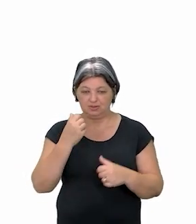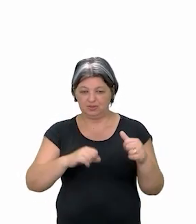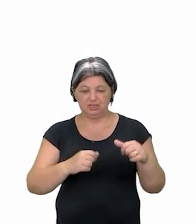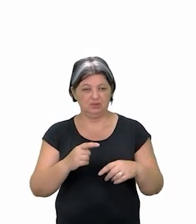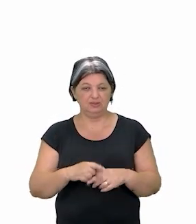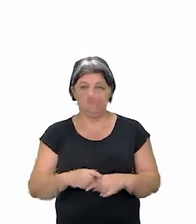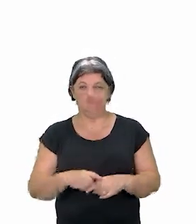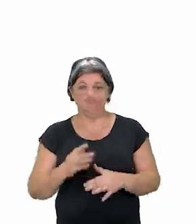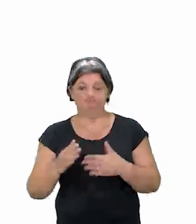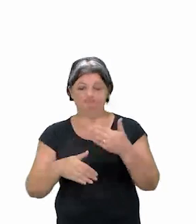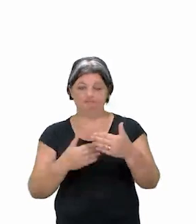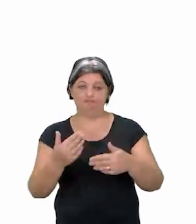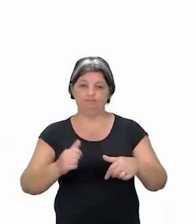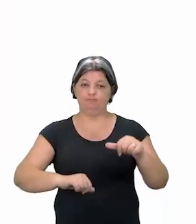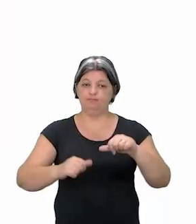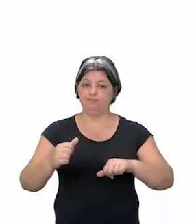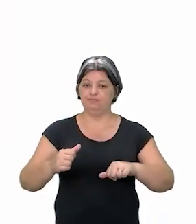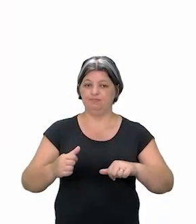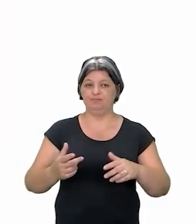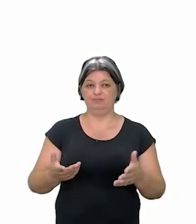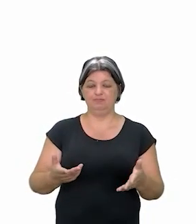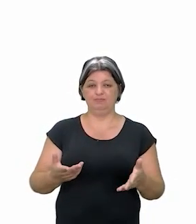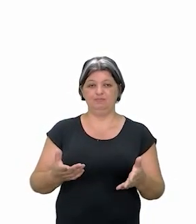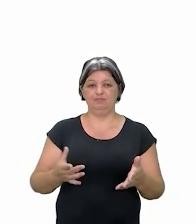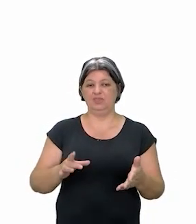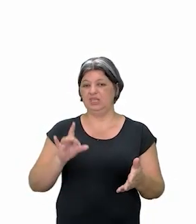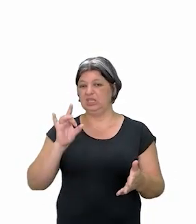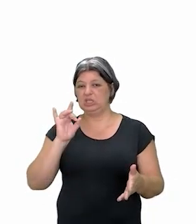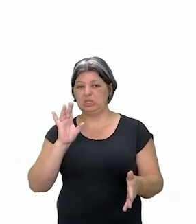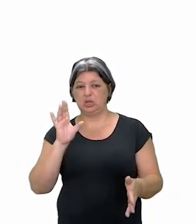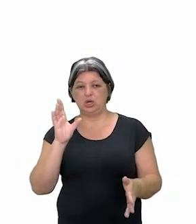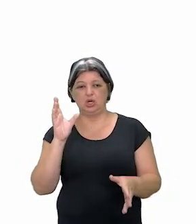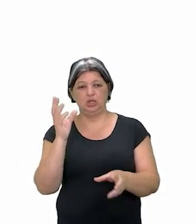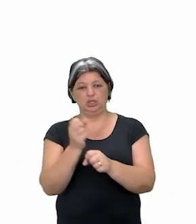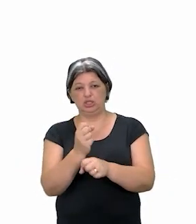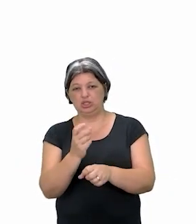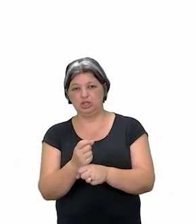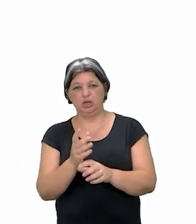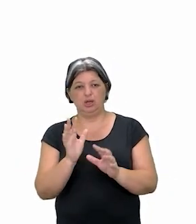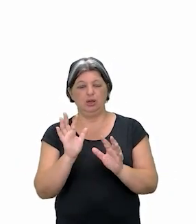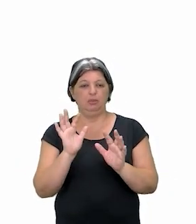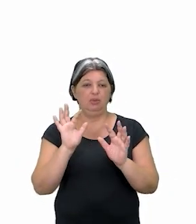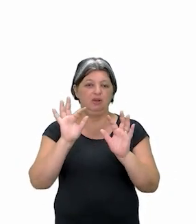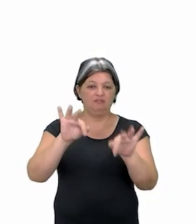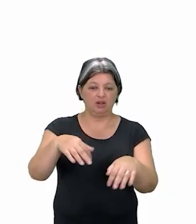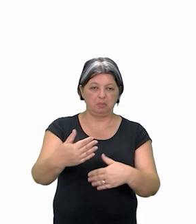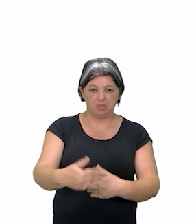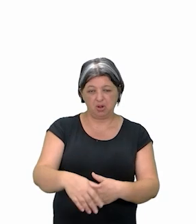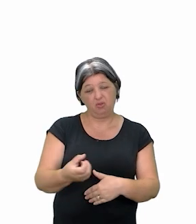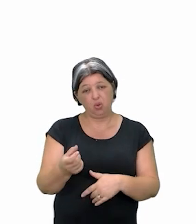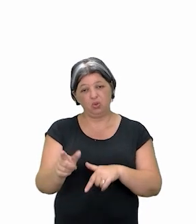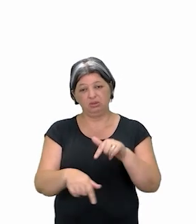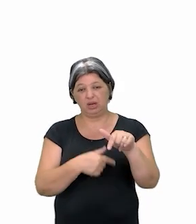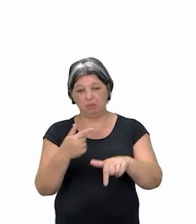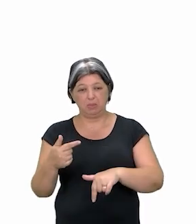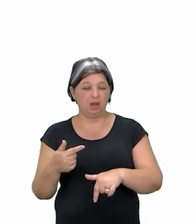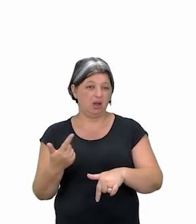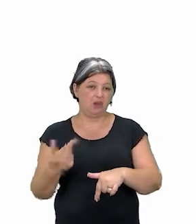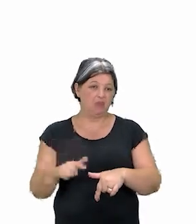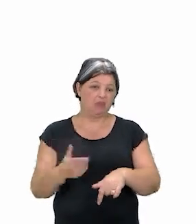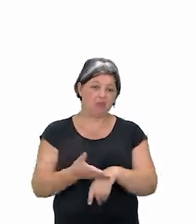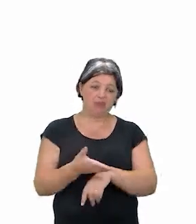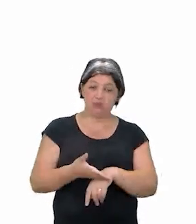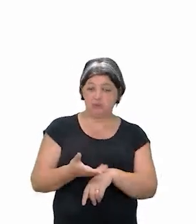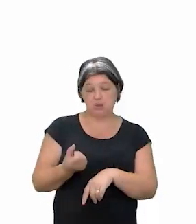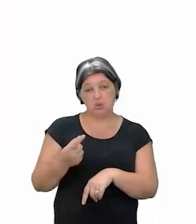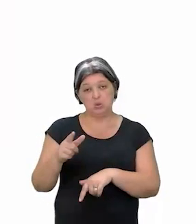uma avaliação mais do estilo somativa, uma prova final, né? Um trabalho que não tem ali tanto envolvimento, ou